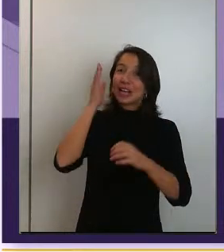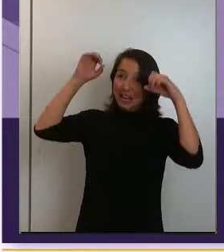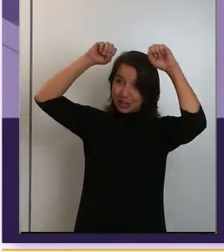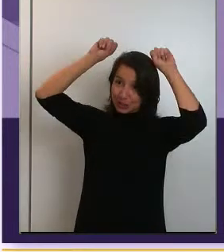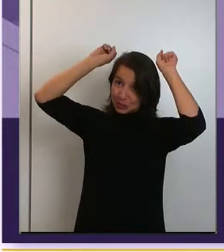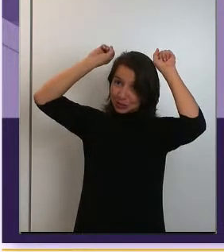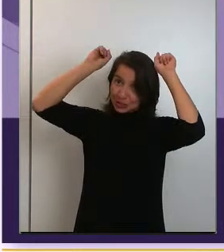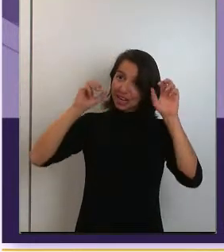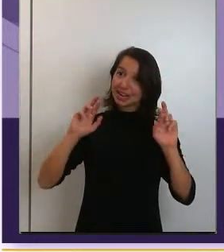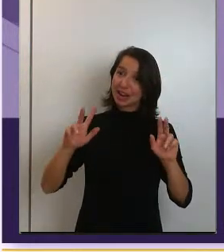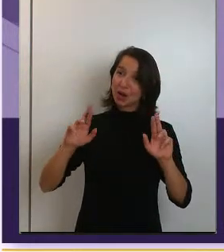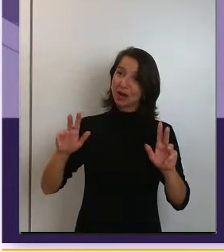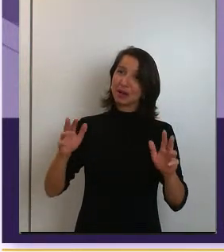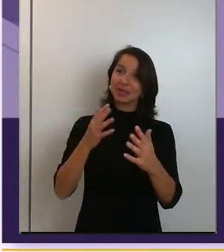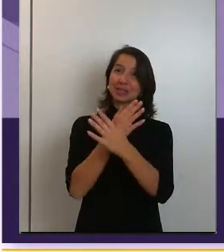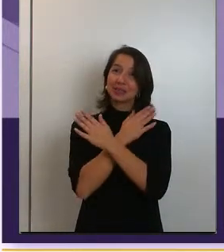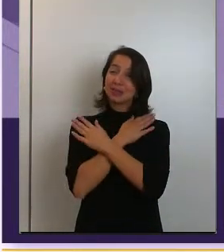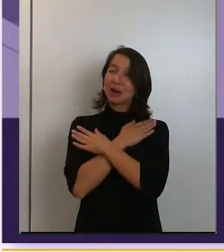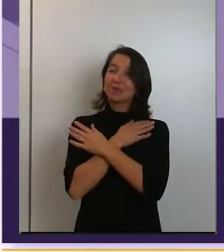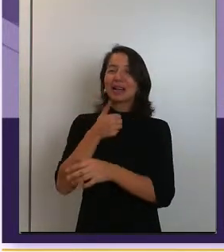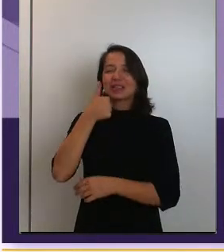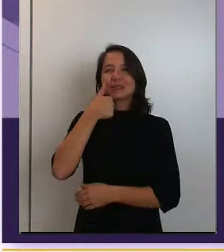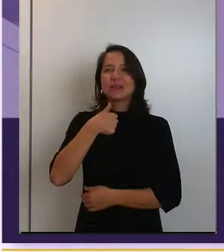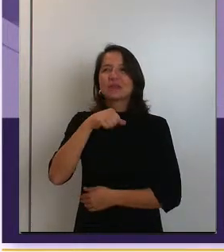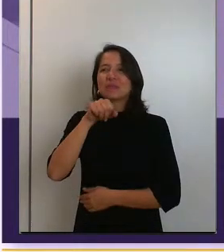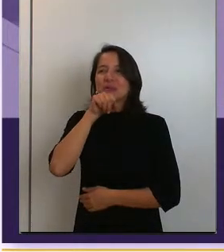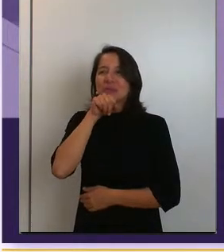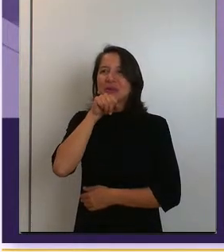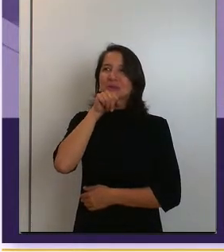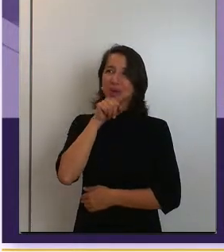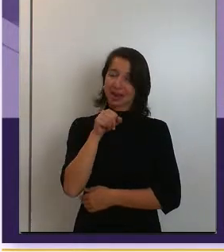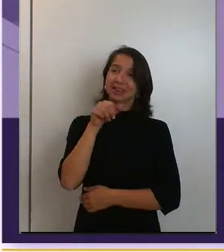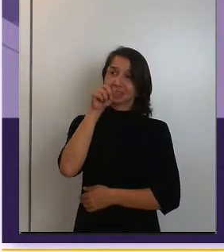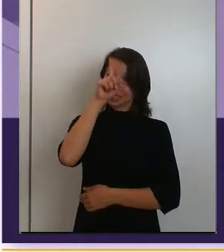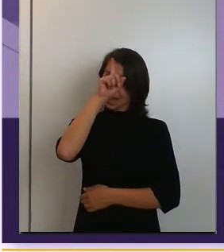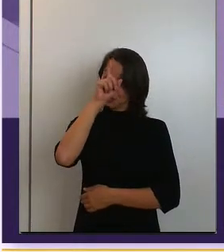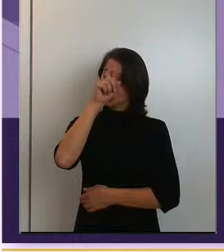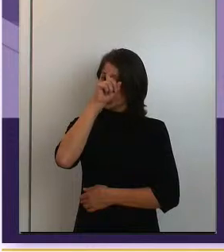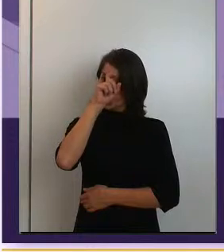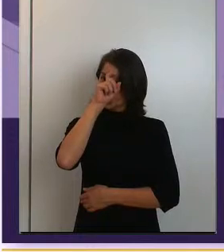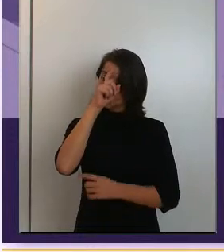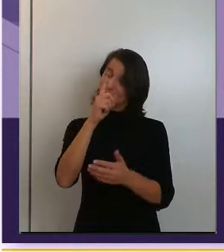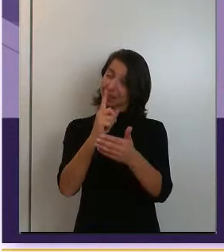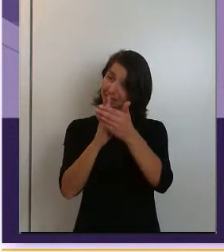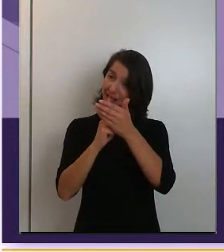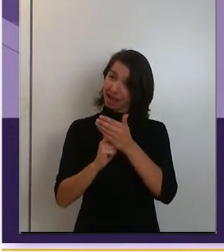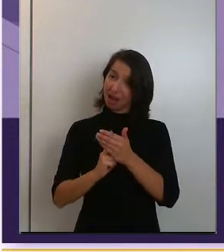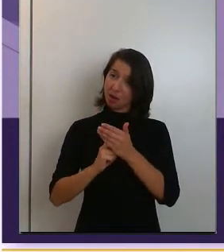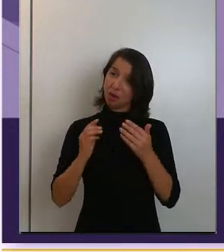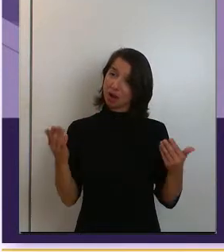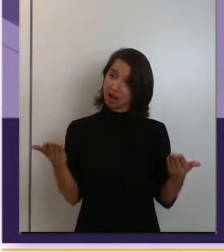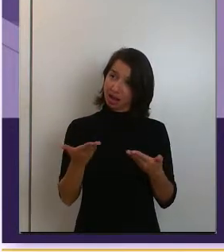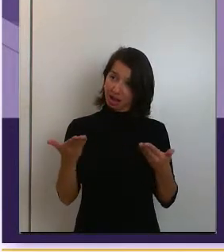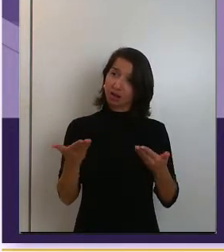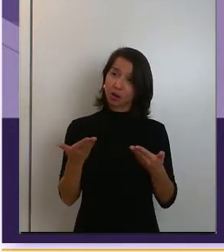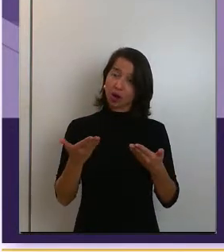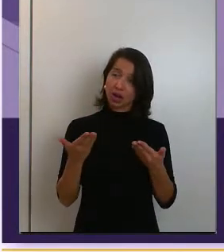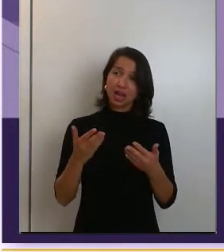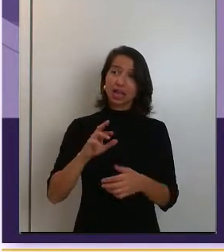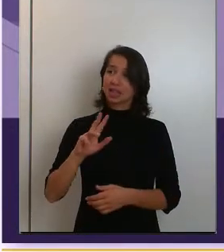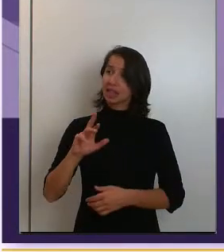minha mãe, que eu não sei se ela está vendo, mas minha mãe está hospitalizada, eu saí do hospital direto para cá, não é nada sério, tá? Felizmente,